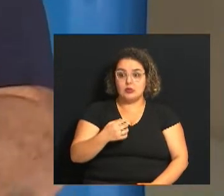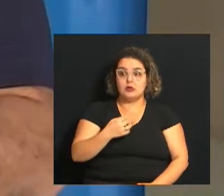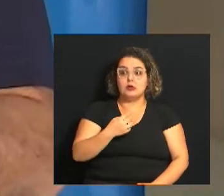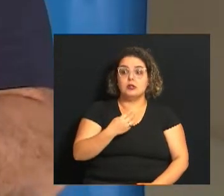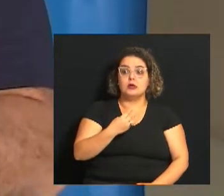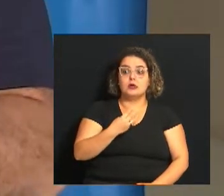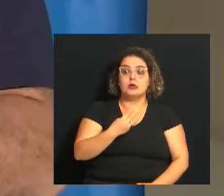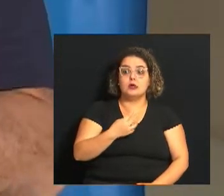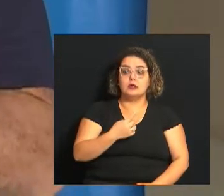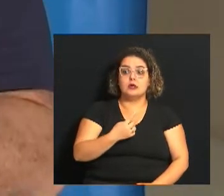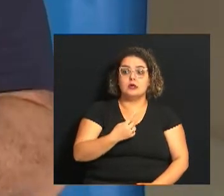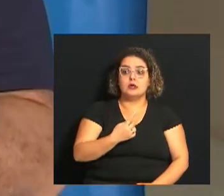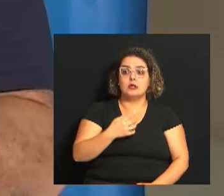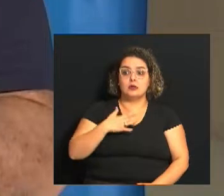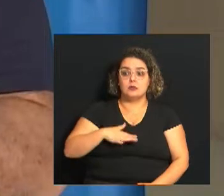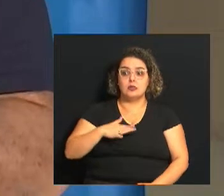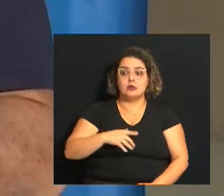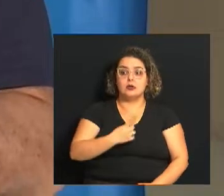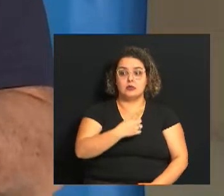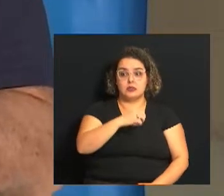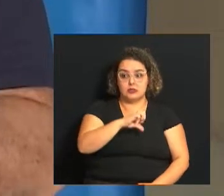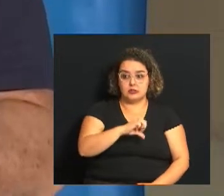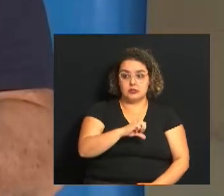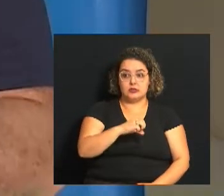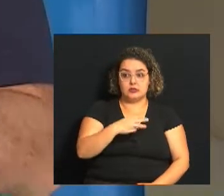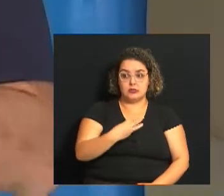mais devagarzinho, por favor. 19